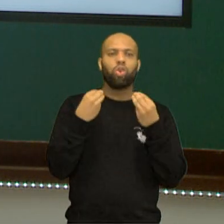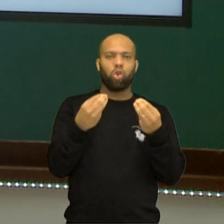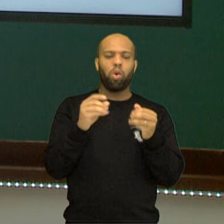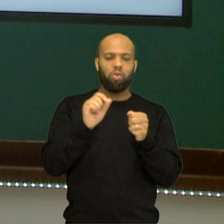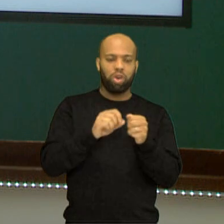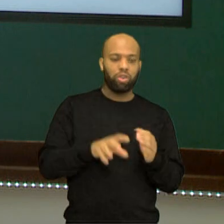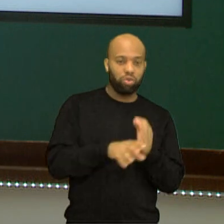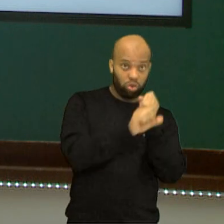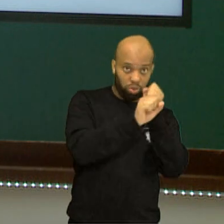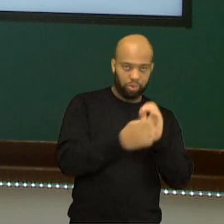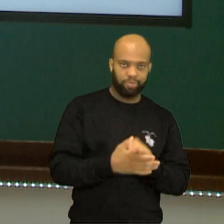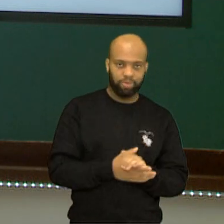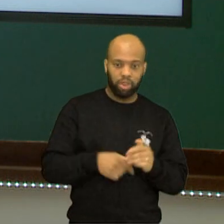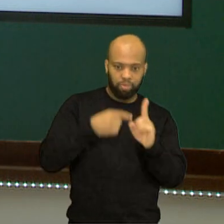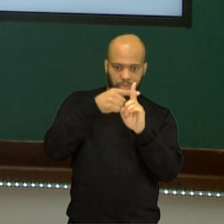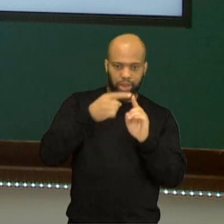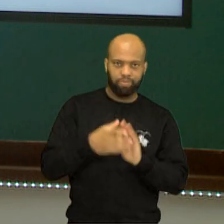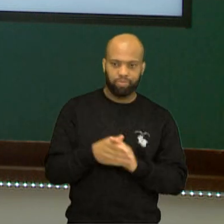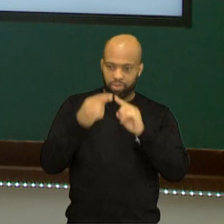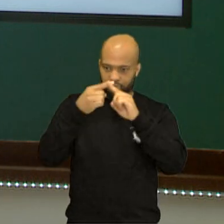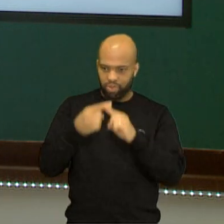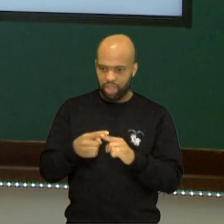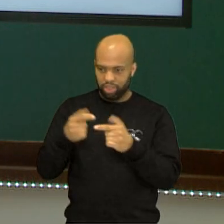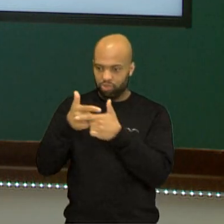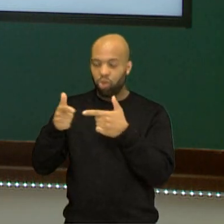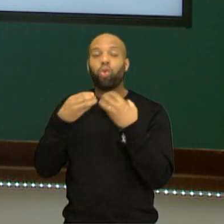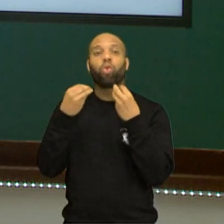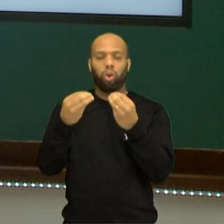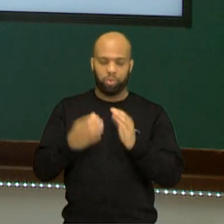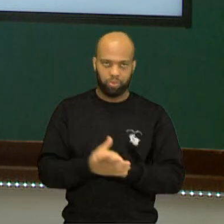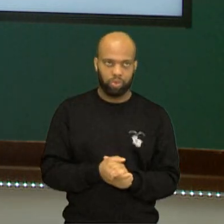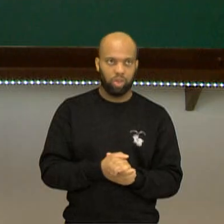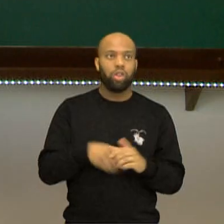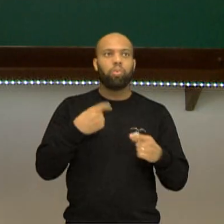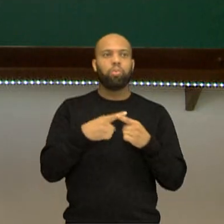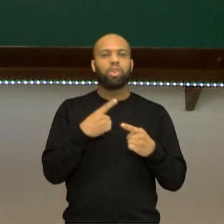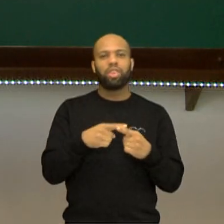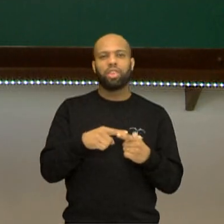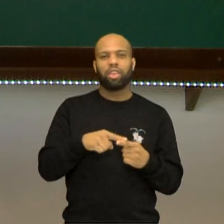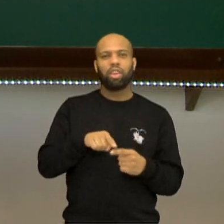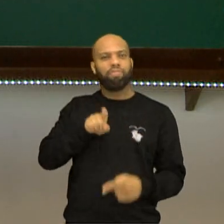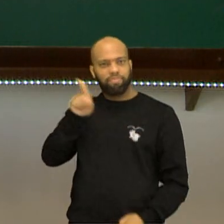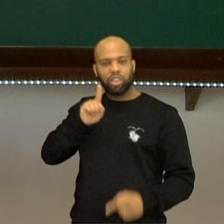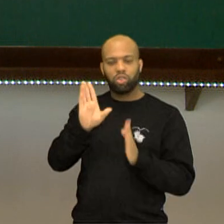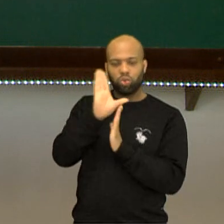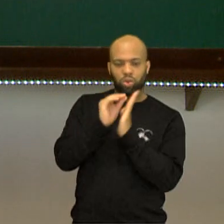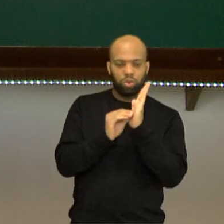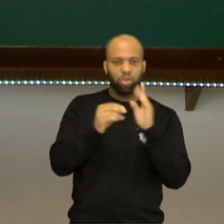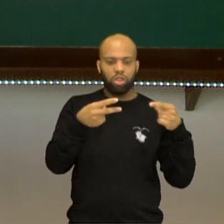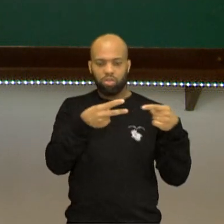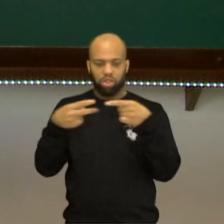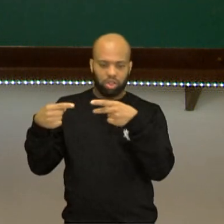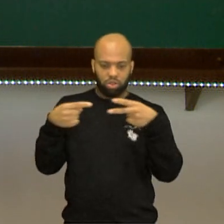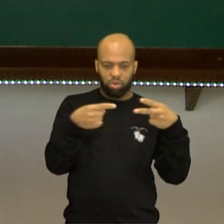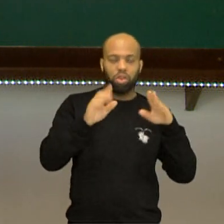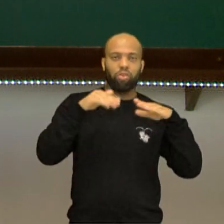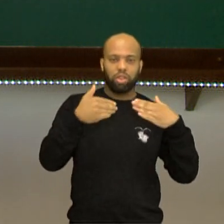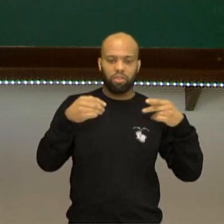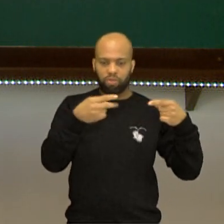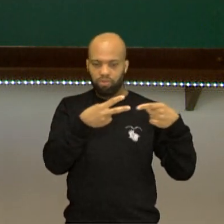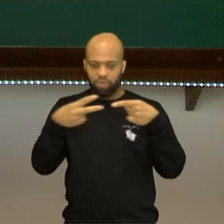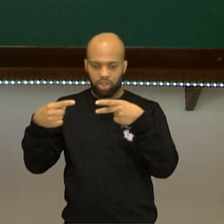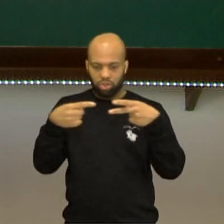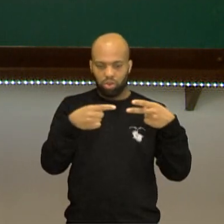com vetores? Aí que é um BOzito. Por quê? Porque quando a gente fala com vetor, meus queridos, infelizmente, vetores